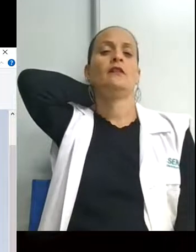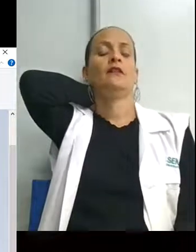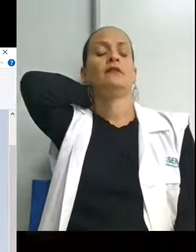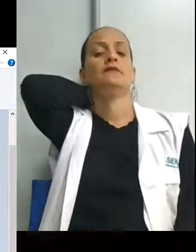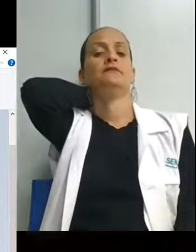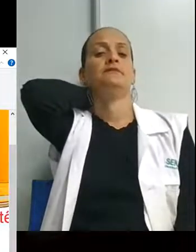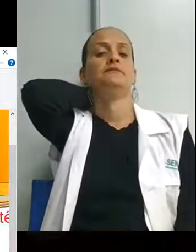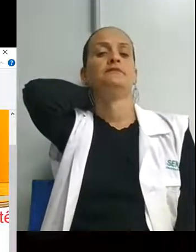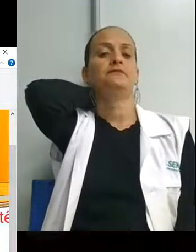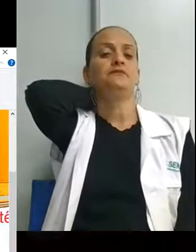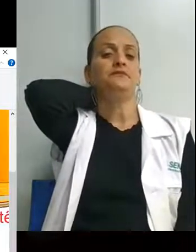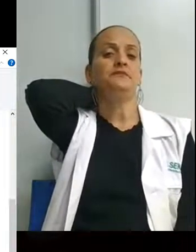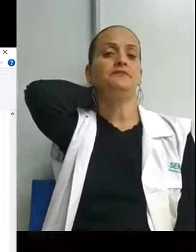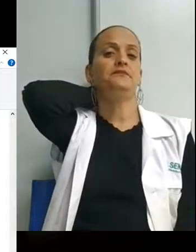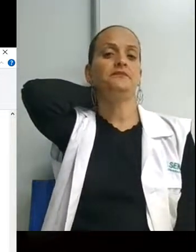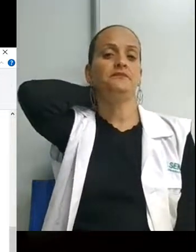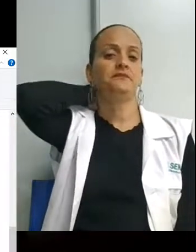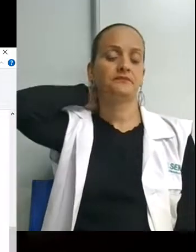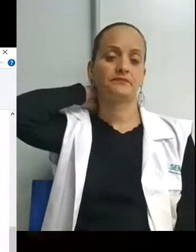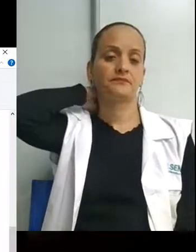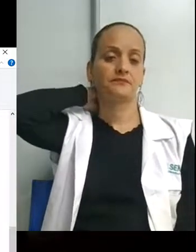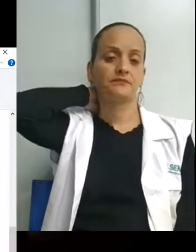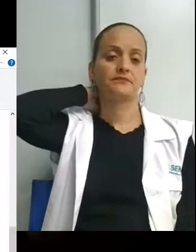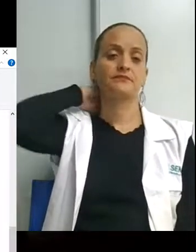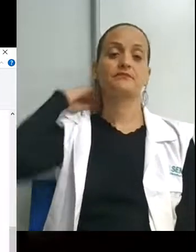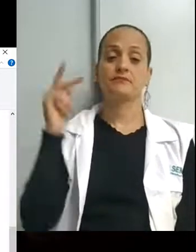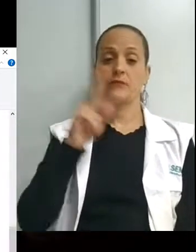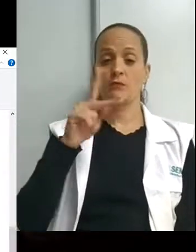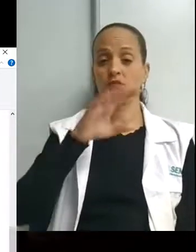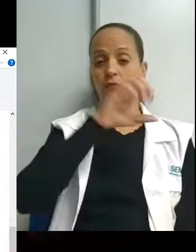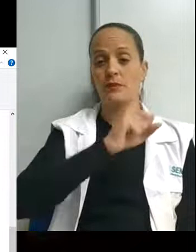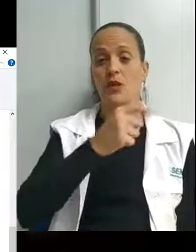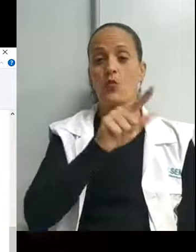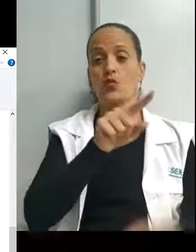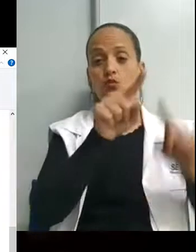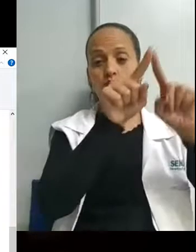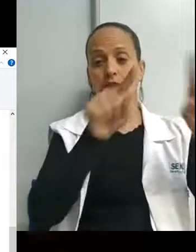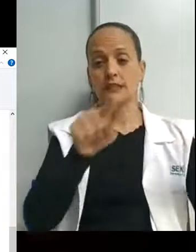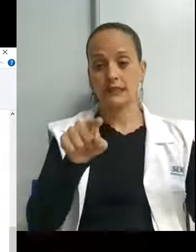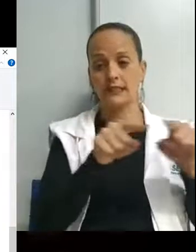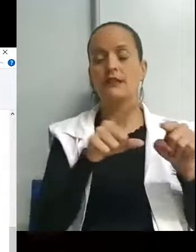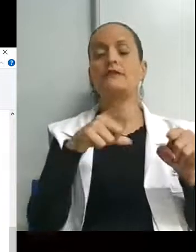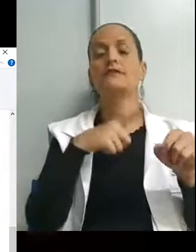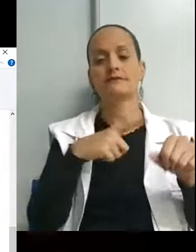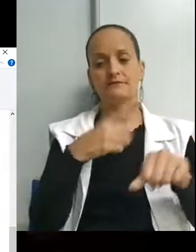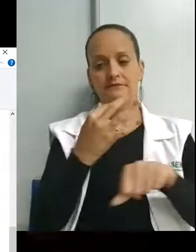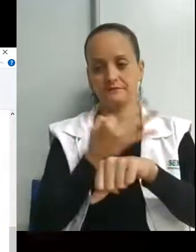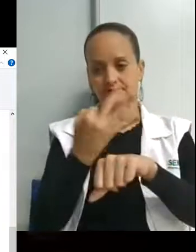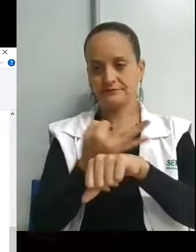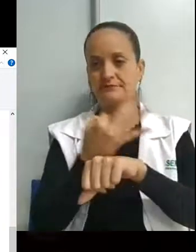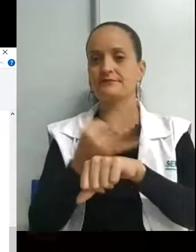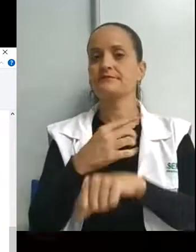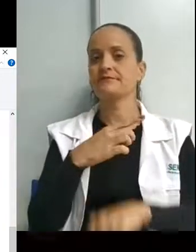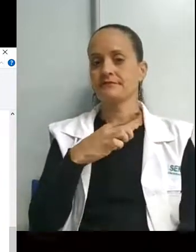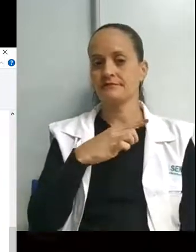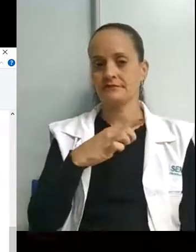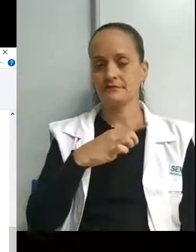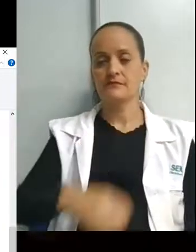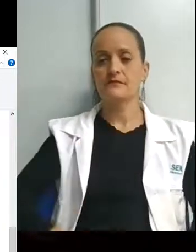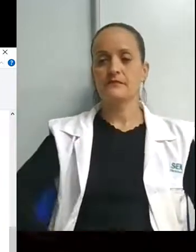Porque a gente precisa de uma fórmula que relaciona o quê? Que relaciona potência, corrente e resistência,